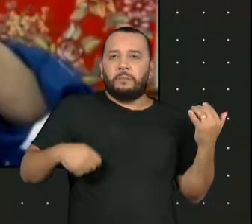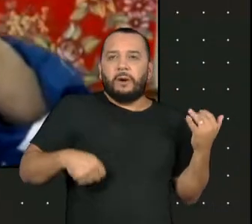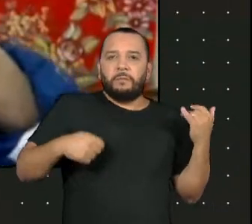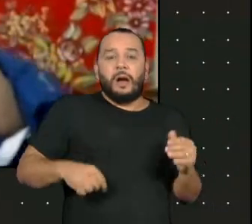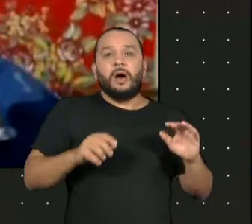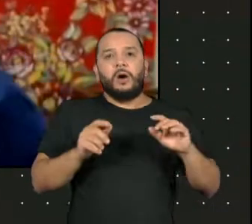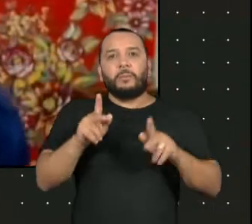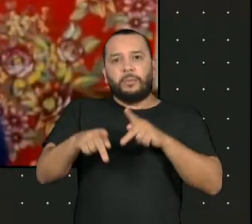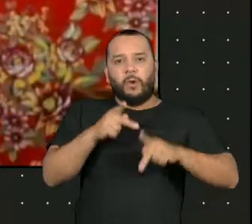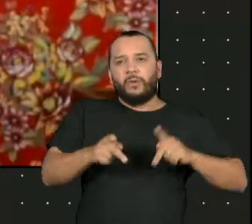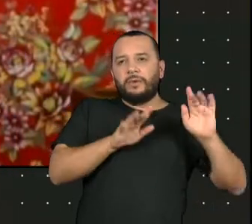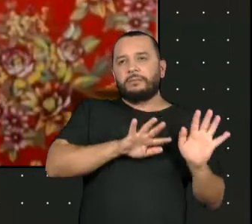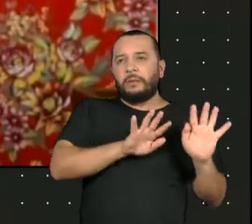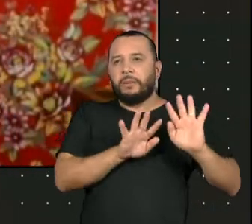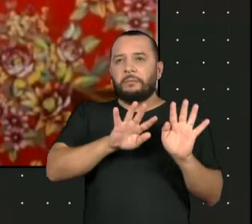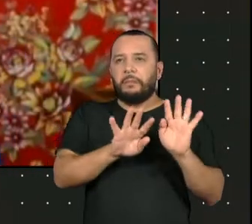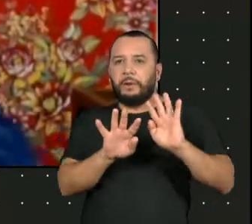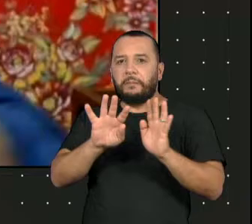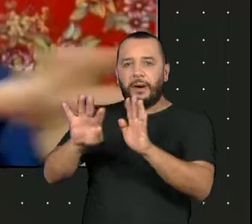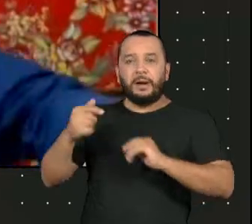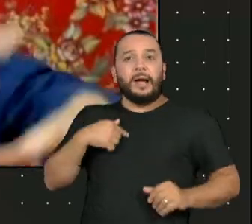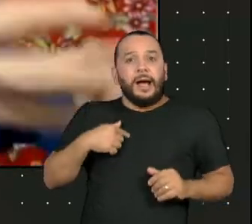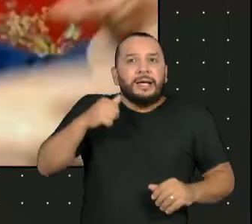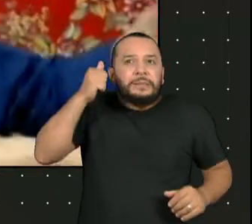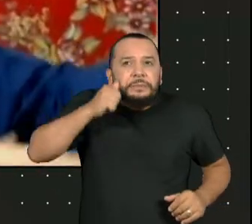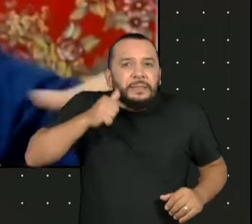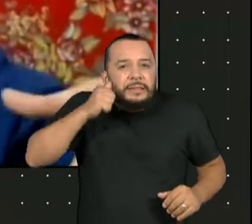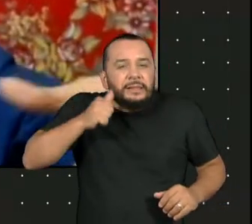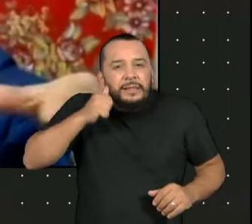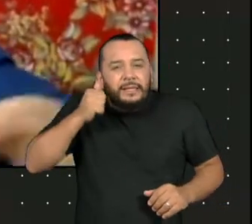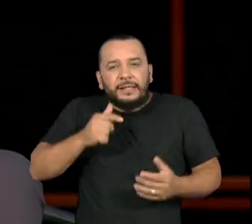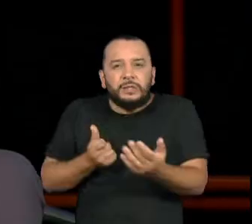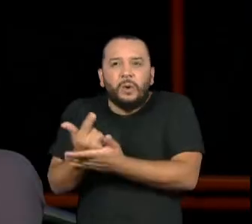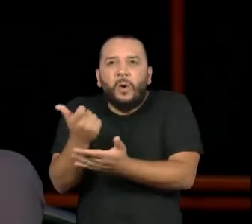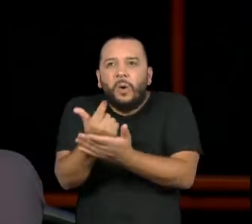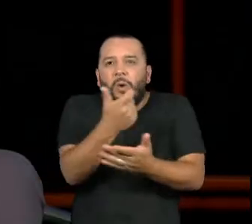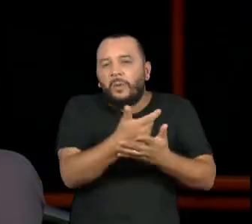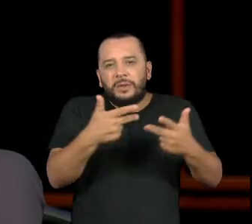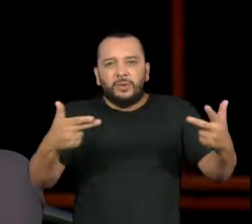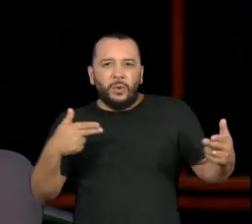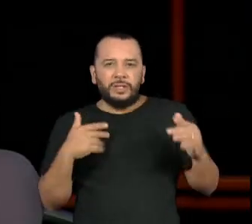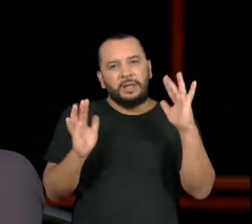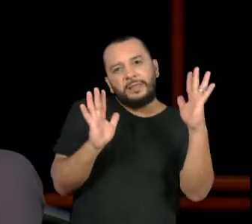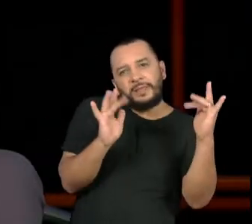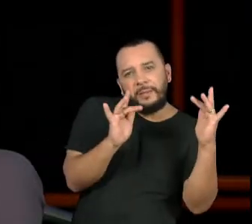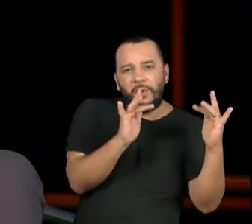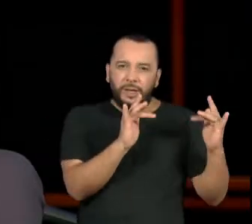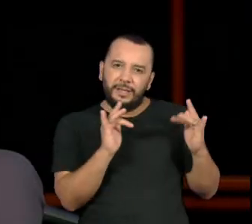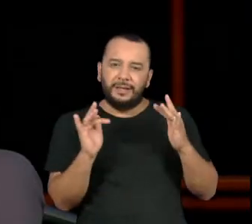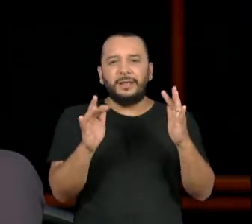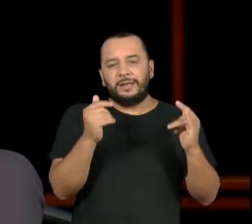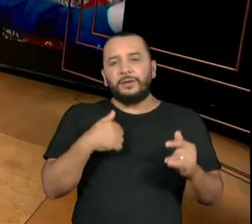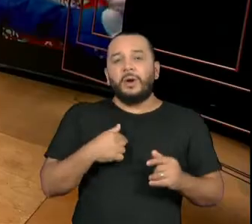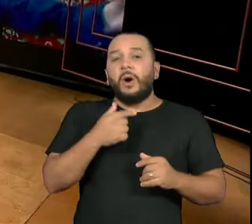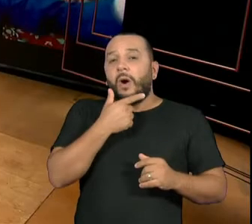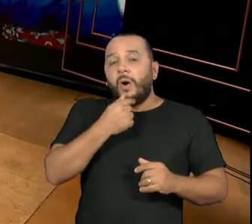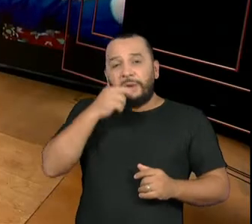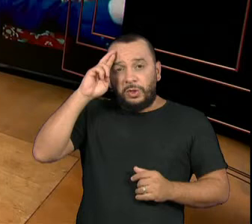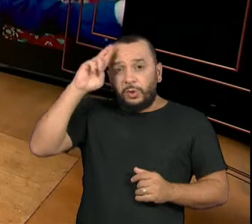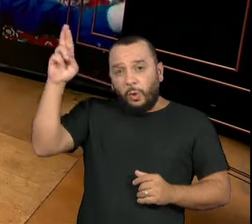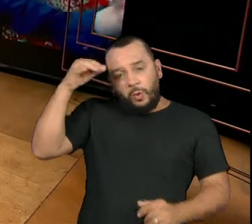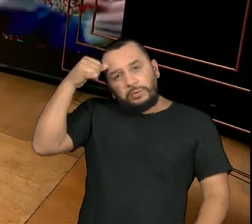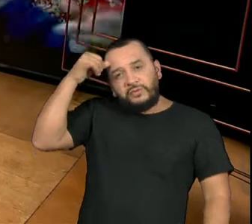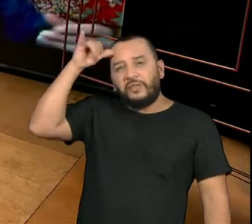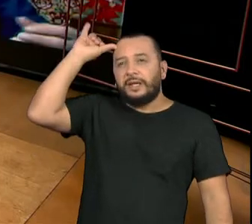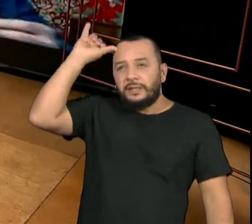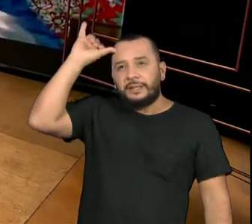as meninas comem as coisas que o povo vende, namoricos, os fazendeiros